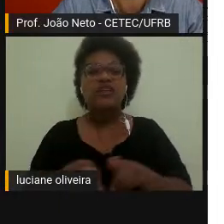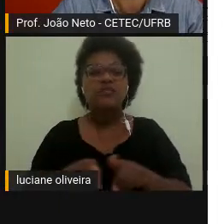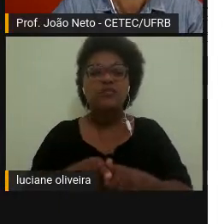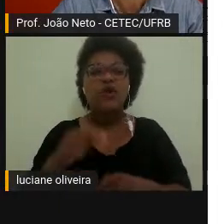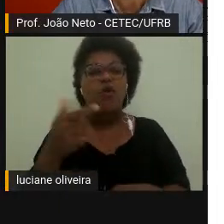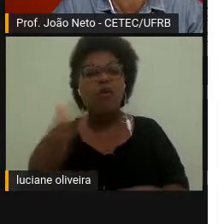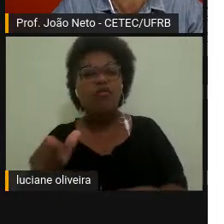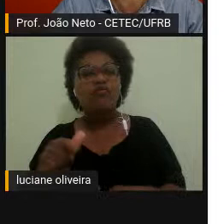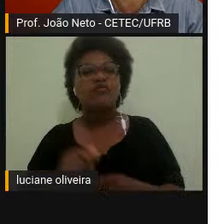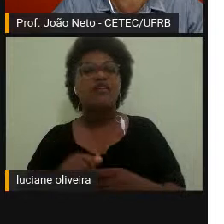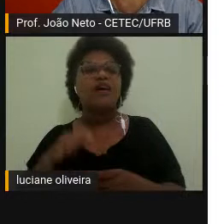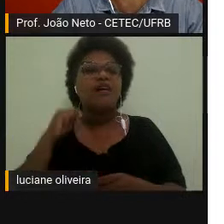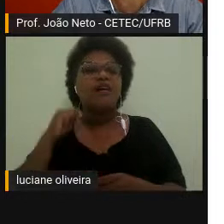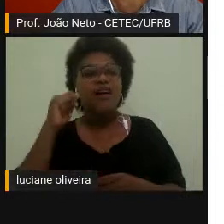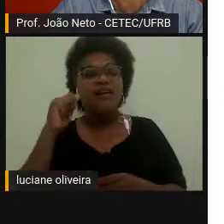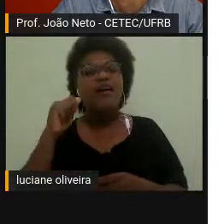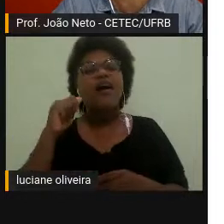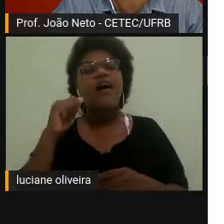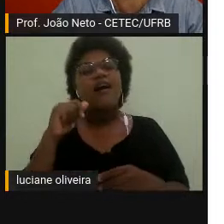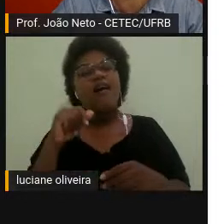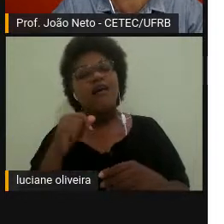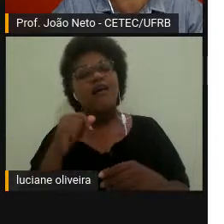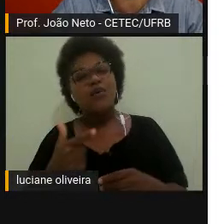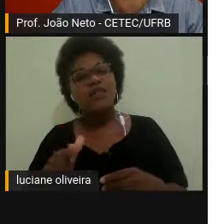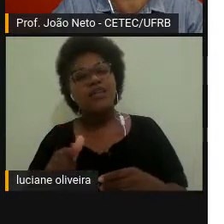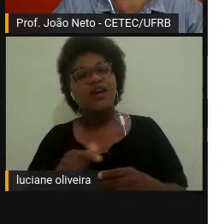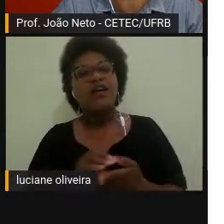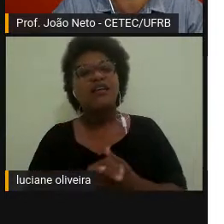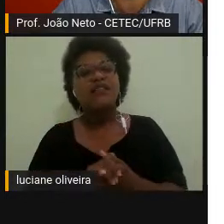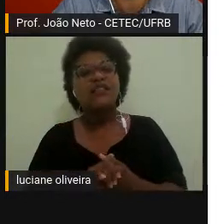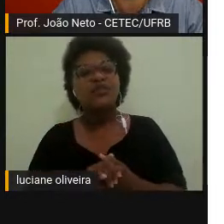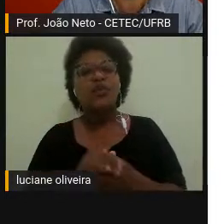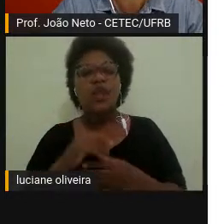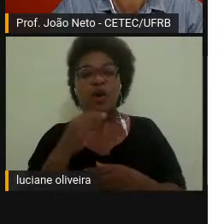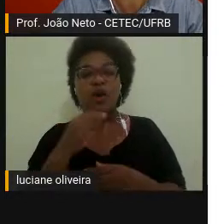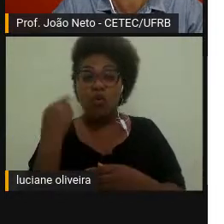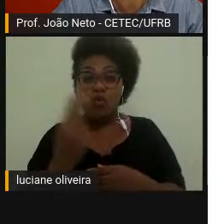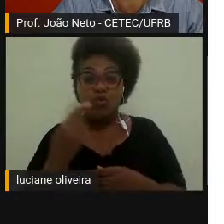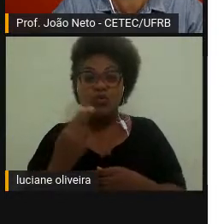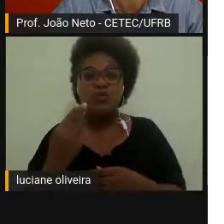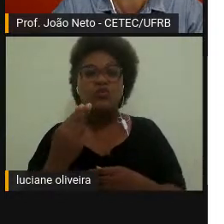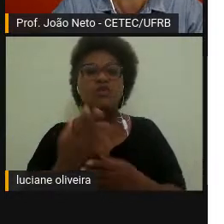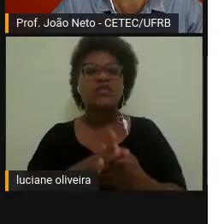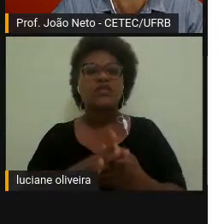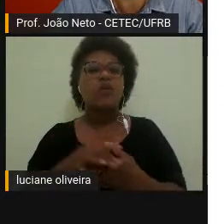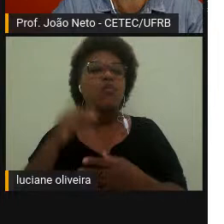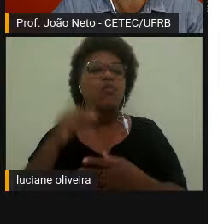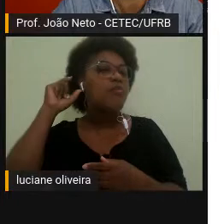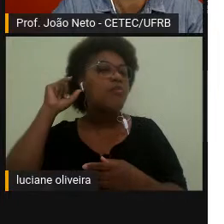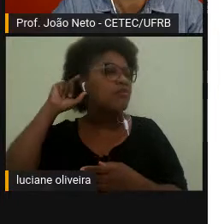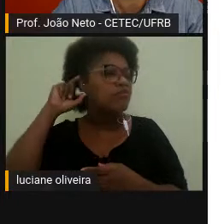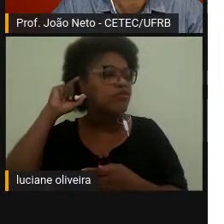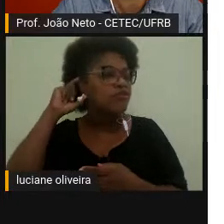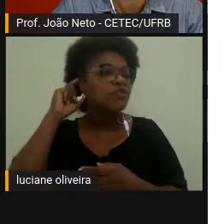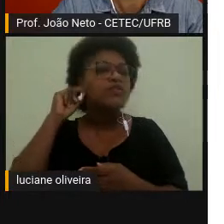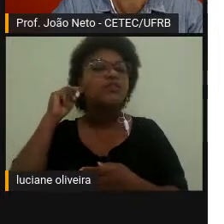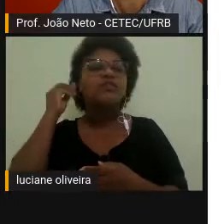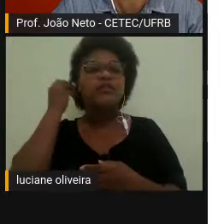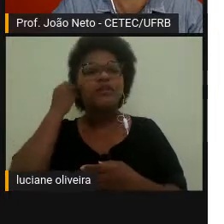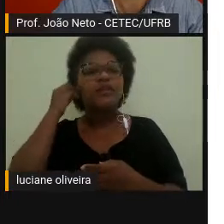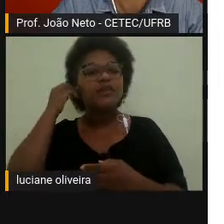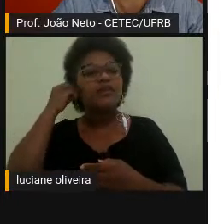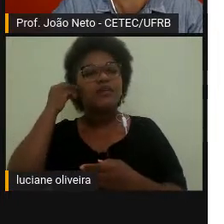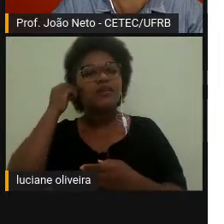a com a ajuda de fossa ela usa aparelho auditivo ela tem uma deficiência auditiva